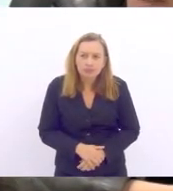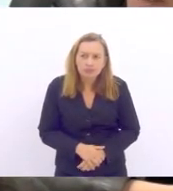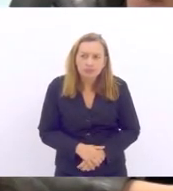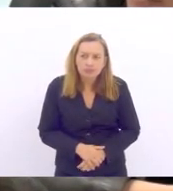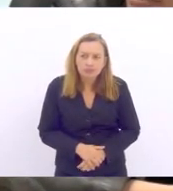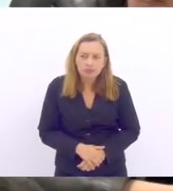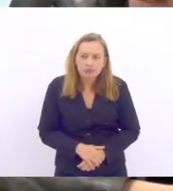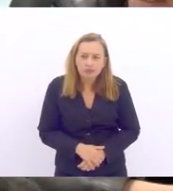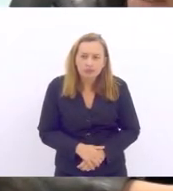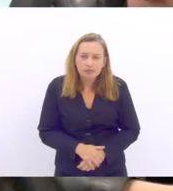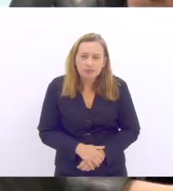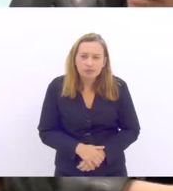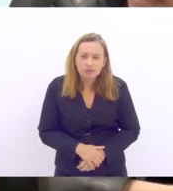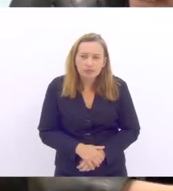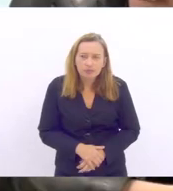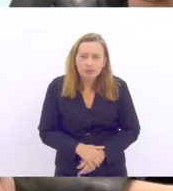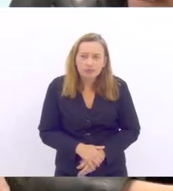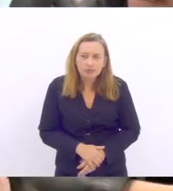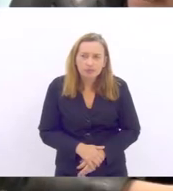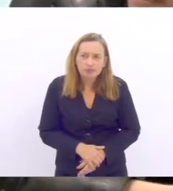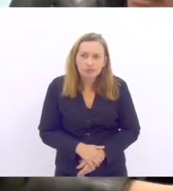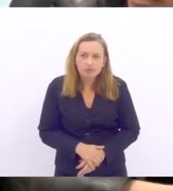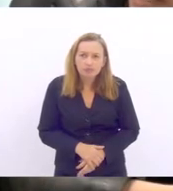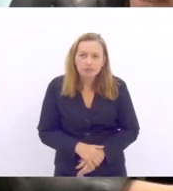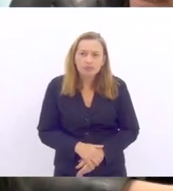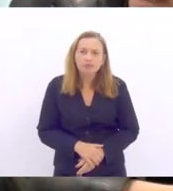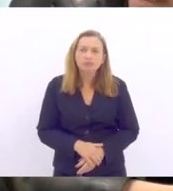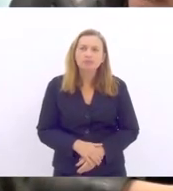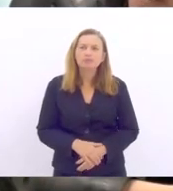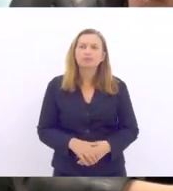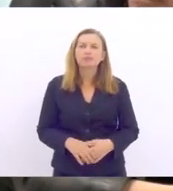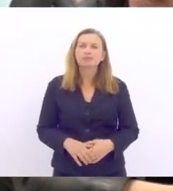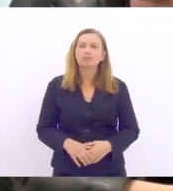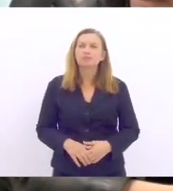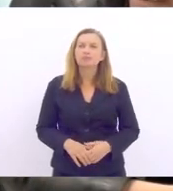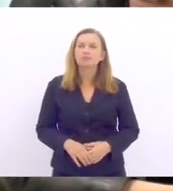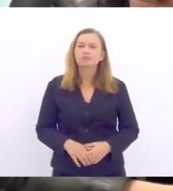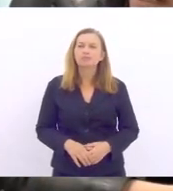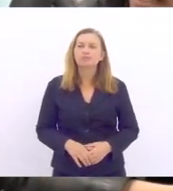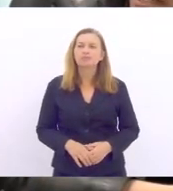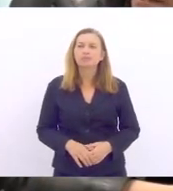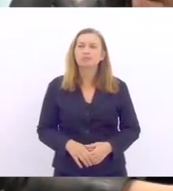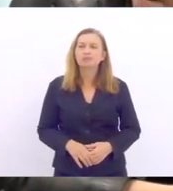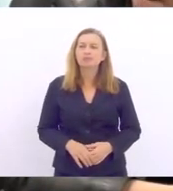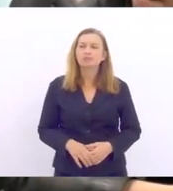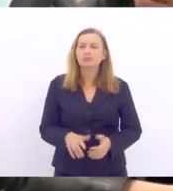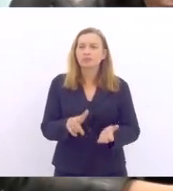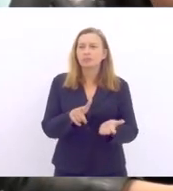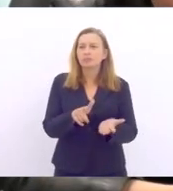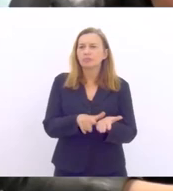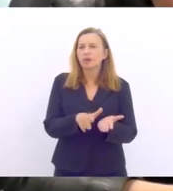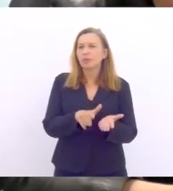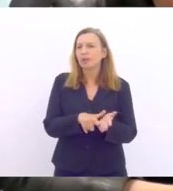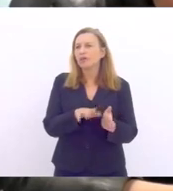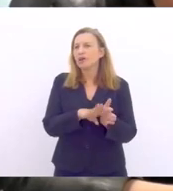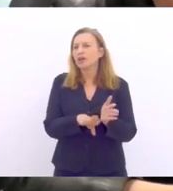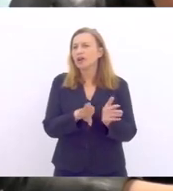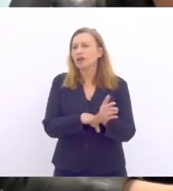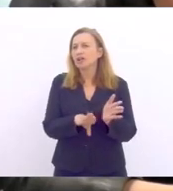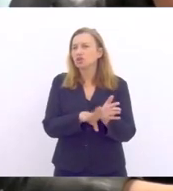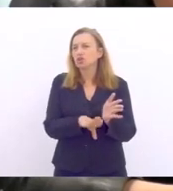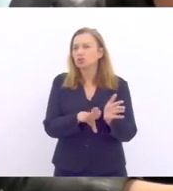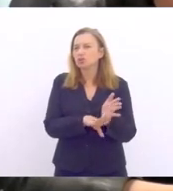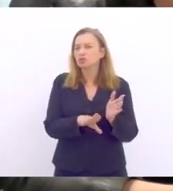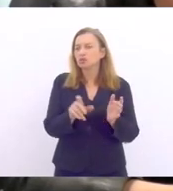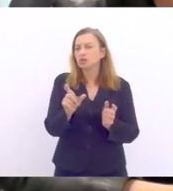quer ter que ficar. É gasto. Imprimir aqueles 100 mil papéis é custo. Então, o Flamengo não vai concordar com